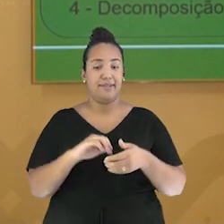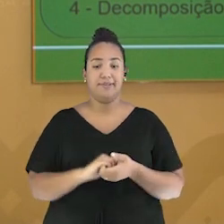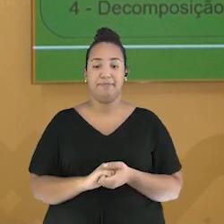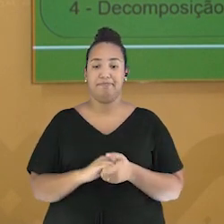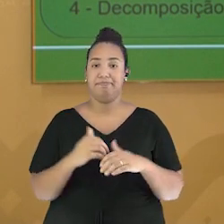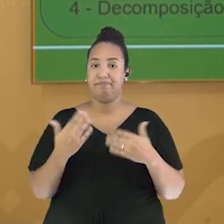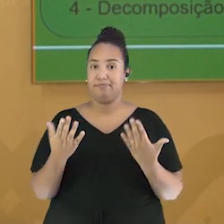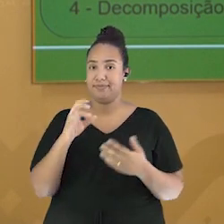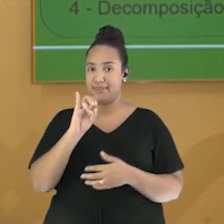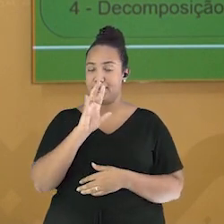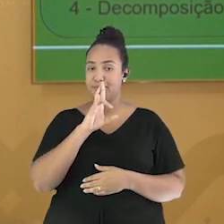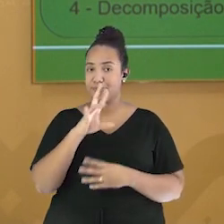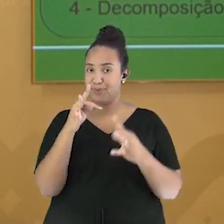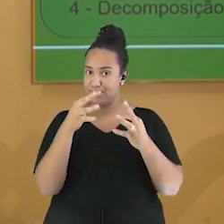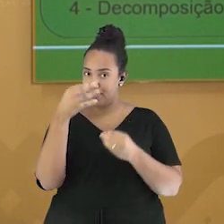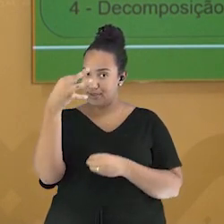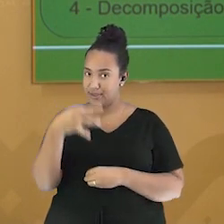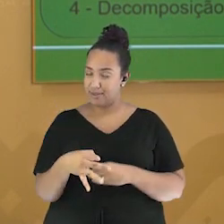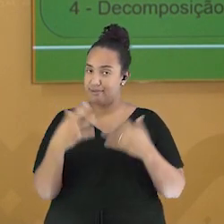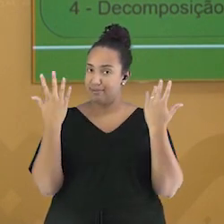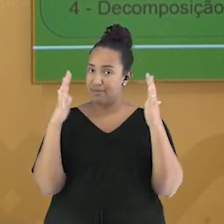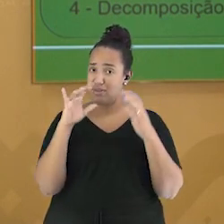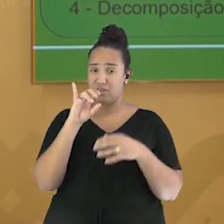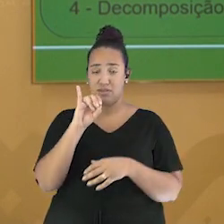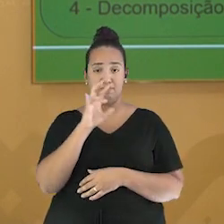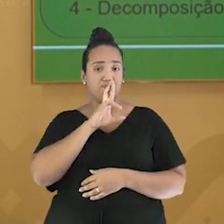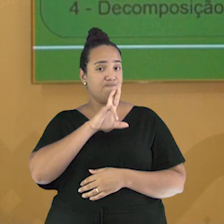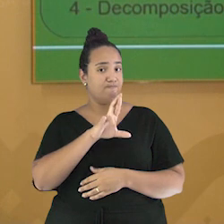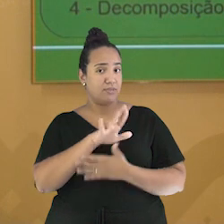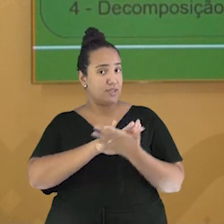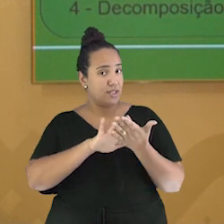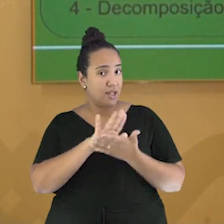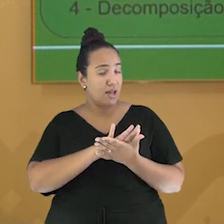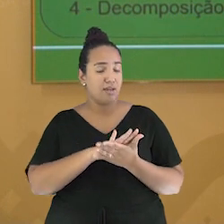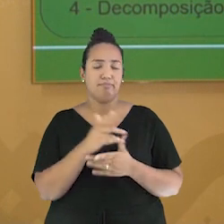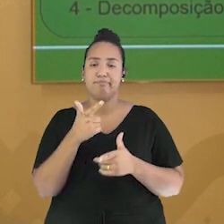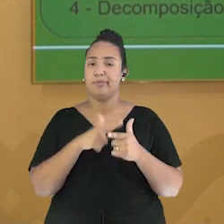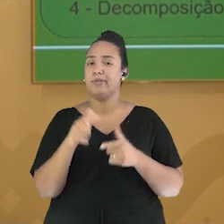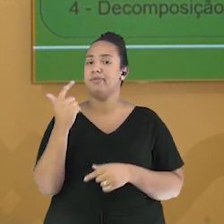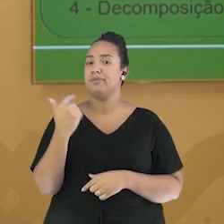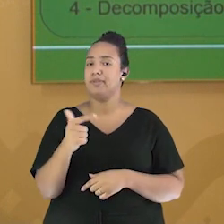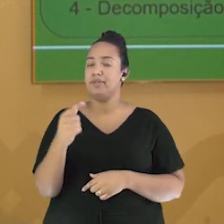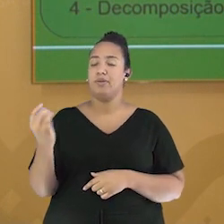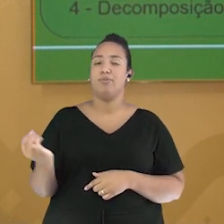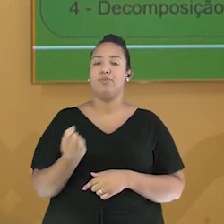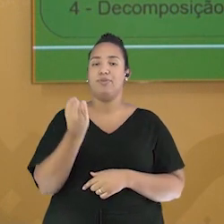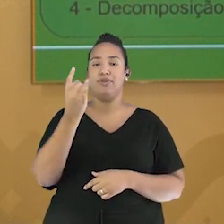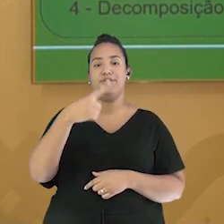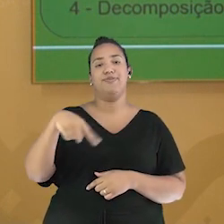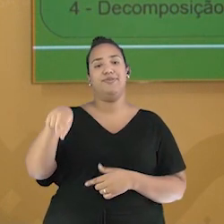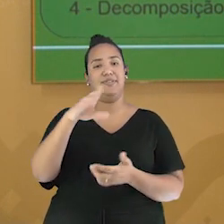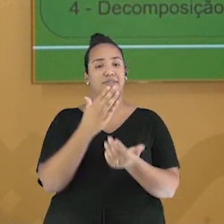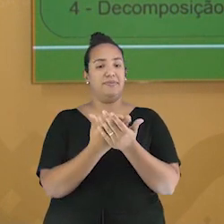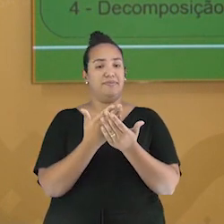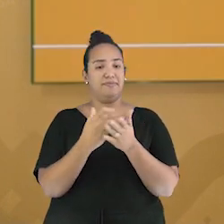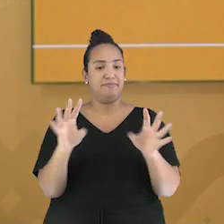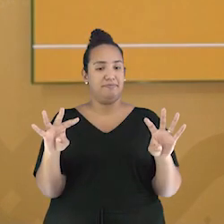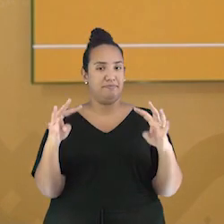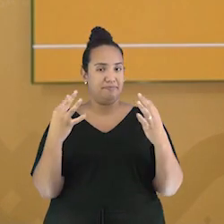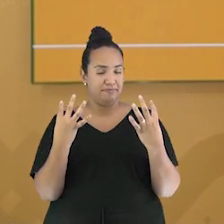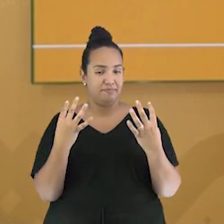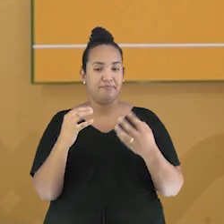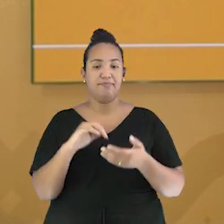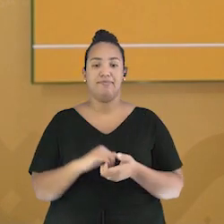se você acertou tudo, parabéns. Se você não acertou, não tem problema. O importante é que você está aqui me acompanhando.